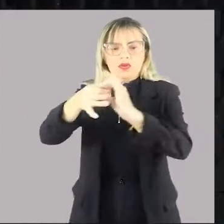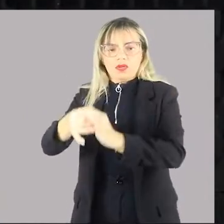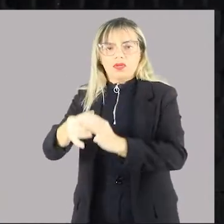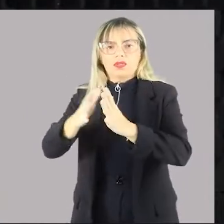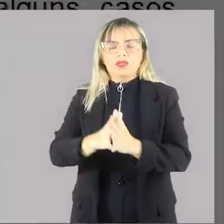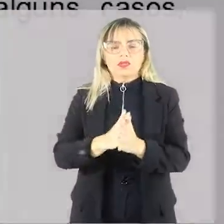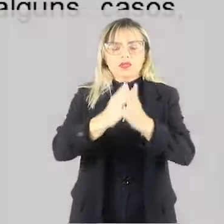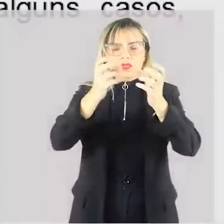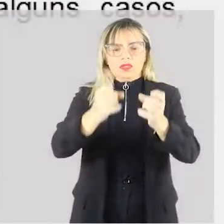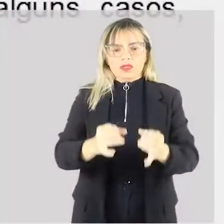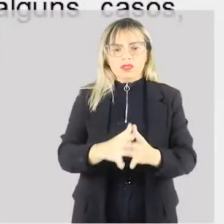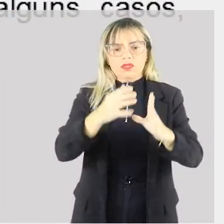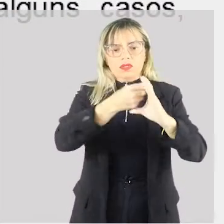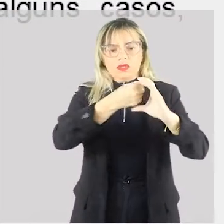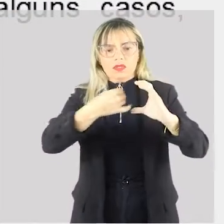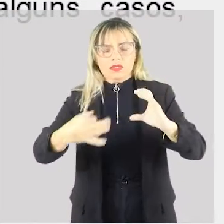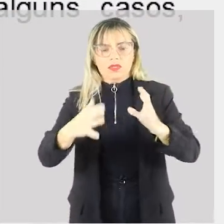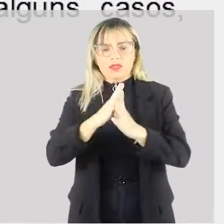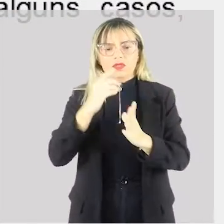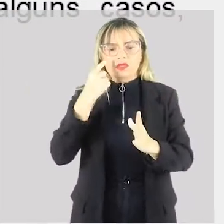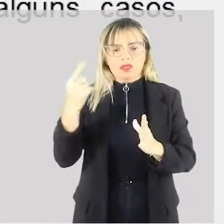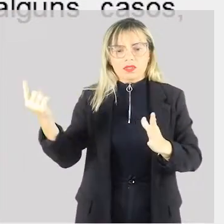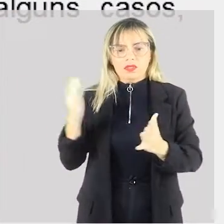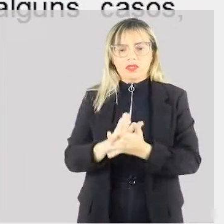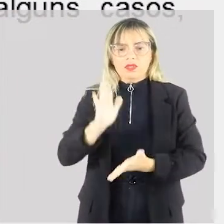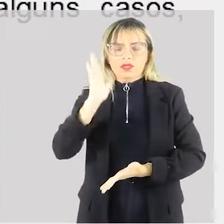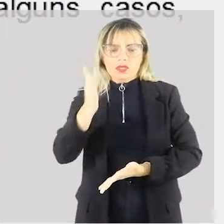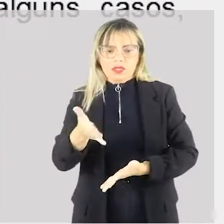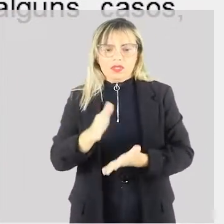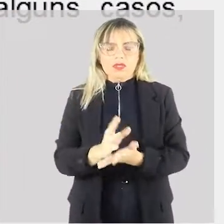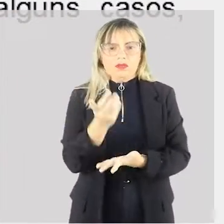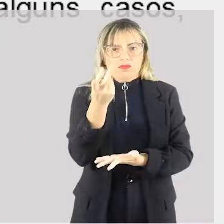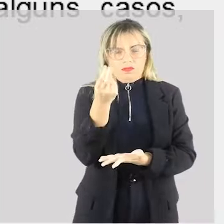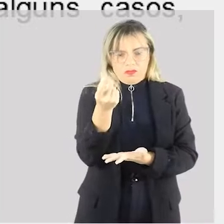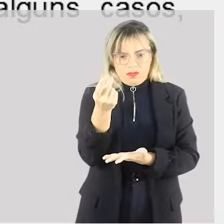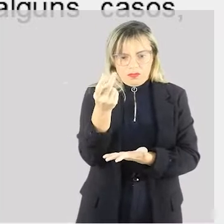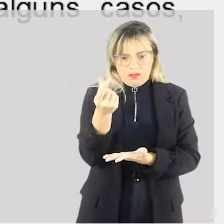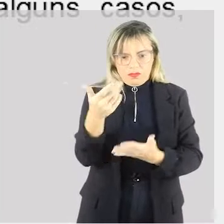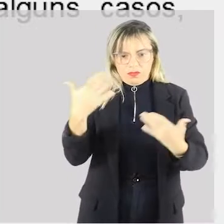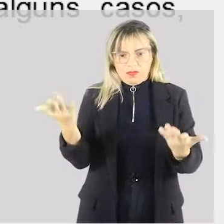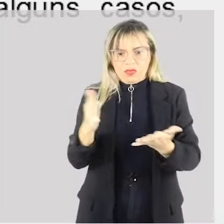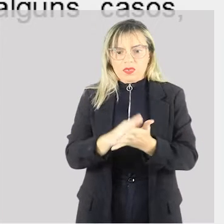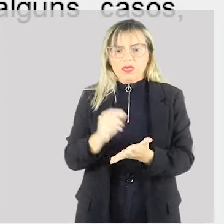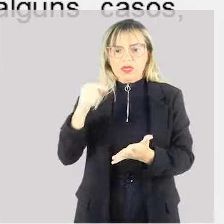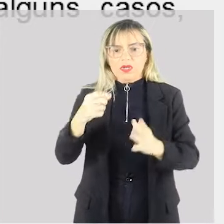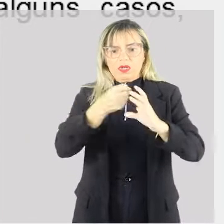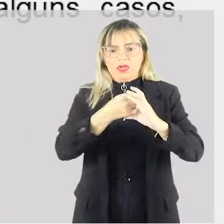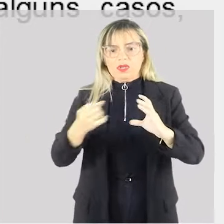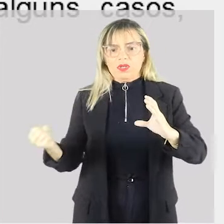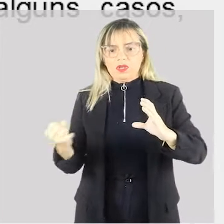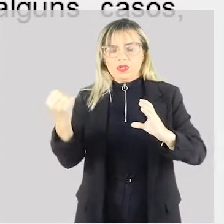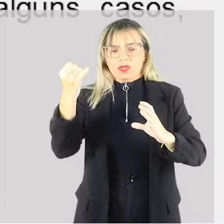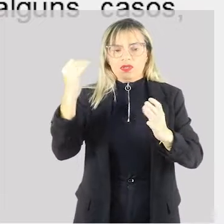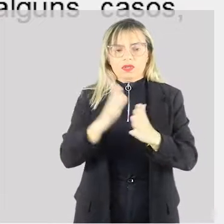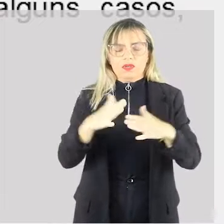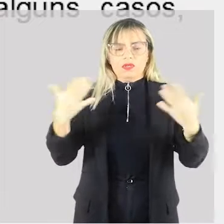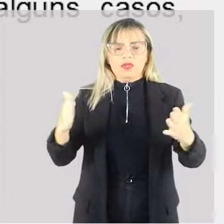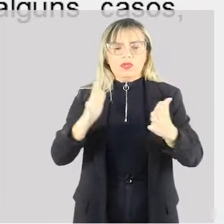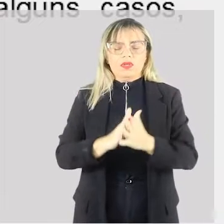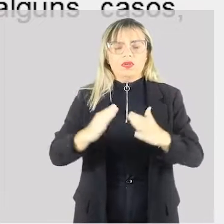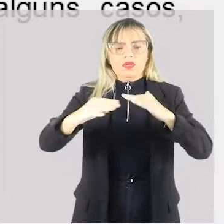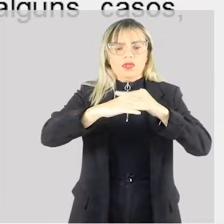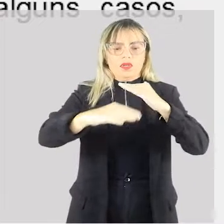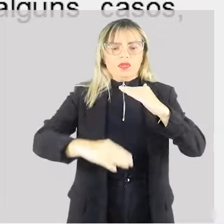de elementos, ok? Já que está se falando sobre a questão de renda, e a renda é um elemento importante, quando se fala de